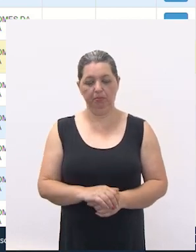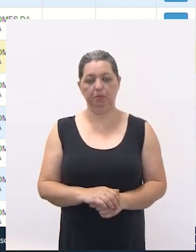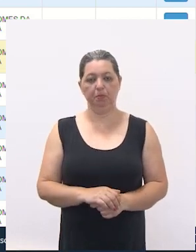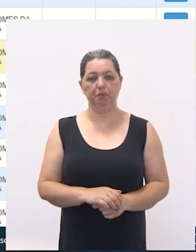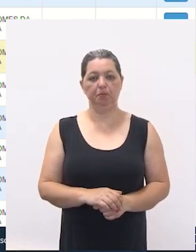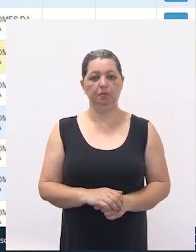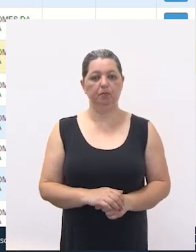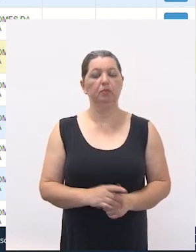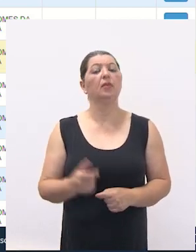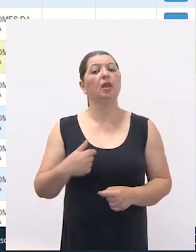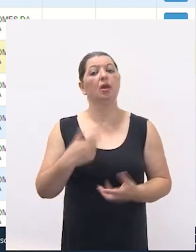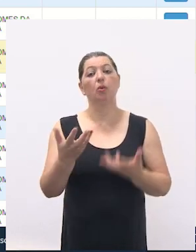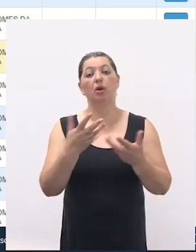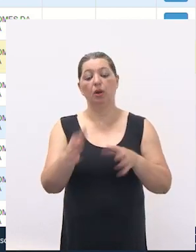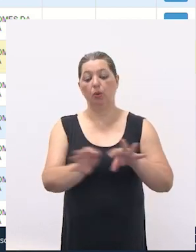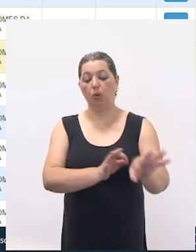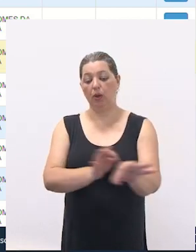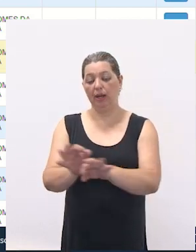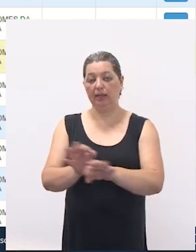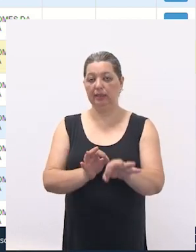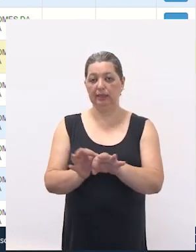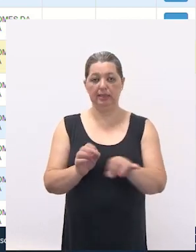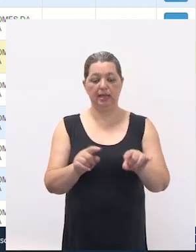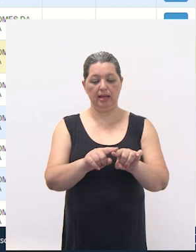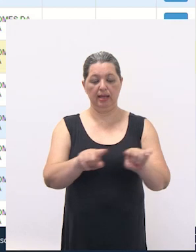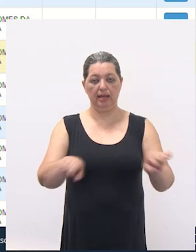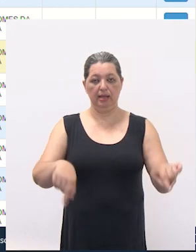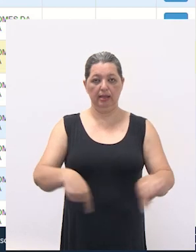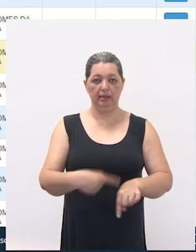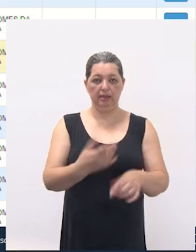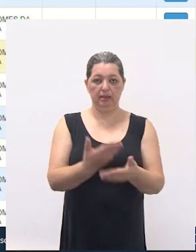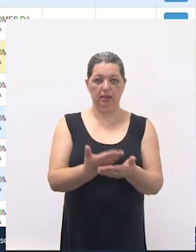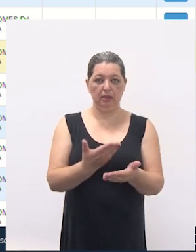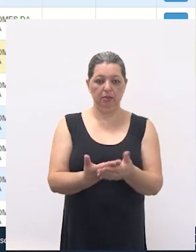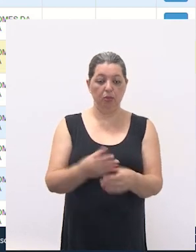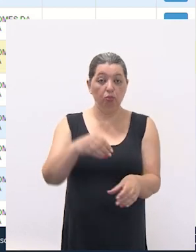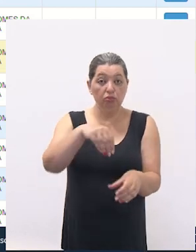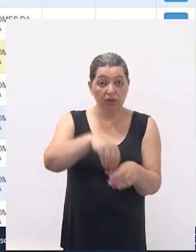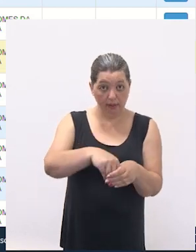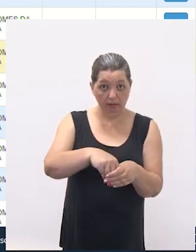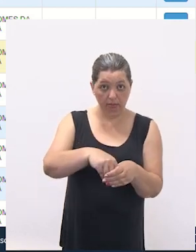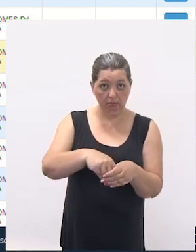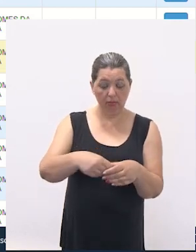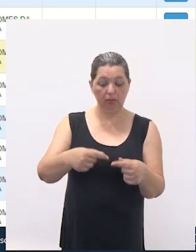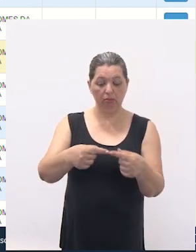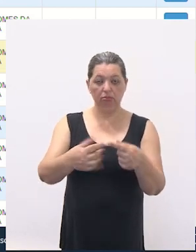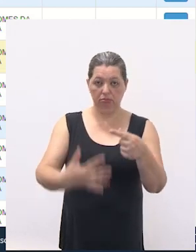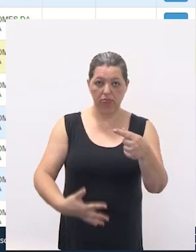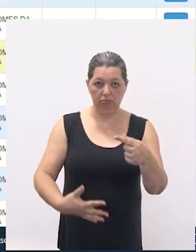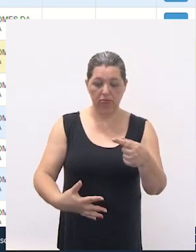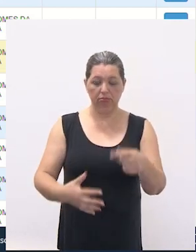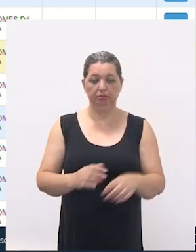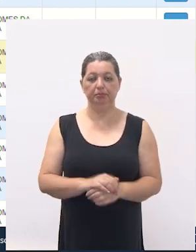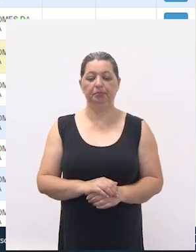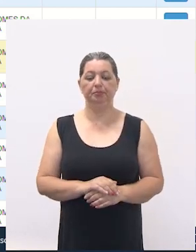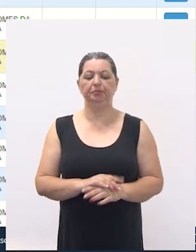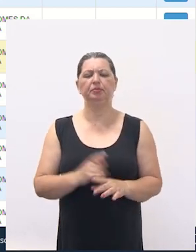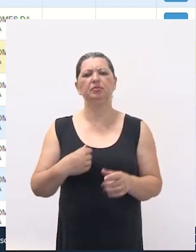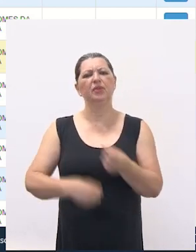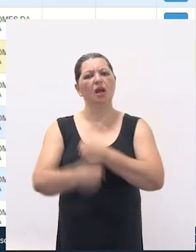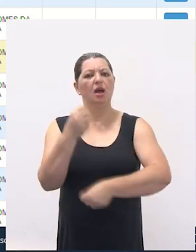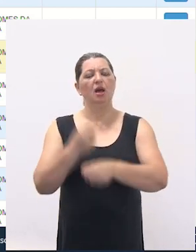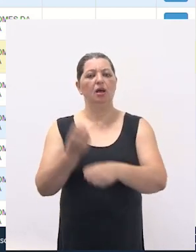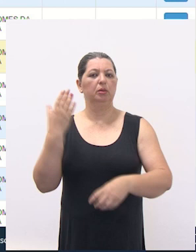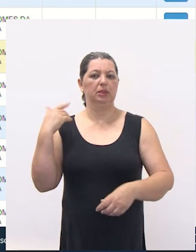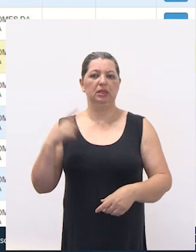quero organizar a minha classe dentro do Classroom. Então, antigamente, a gente tinha um processo. O ano passado, a gente tinha um